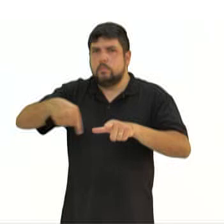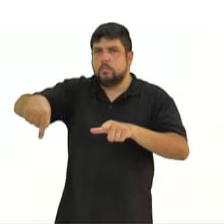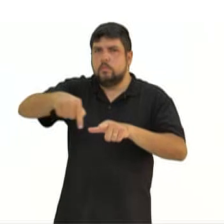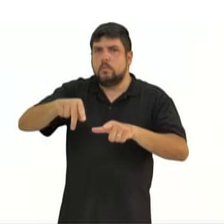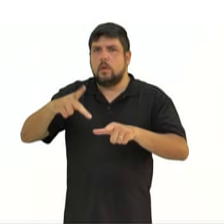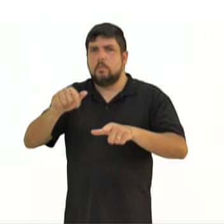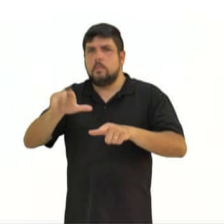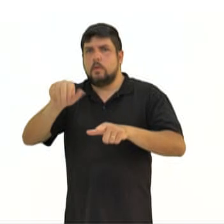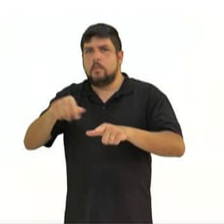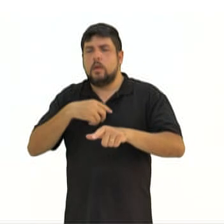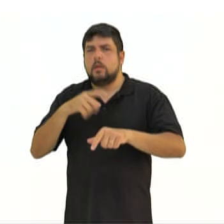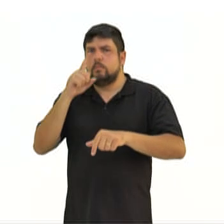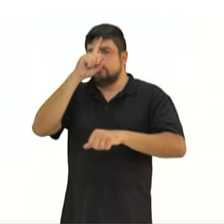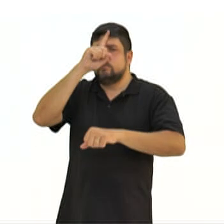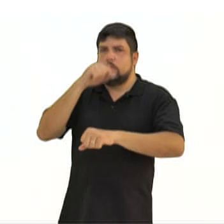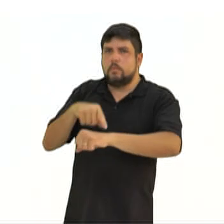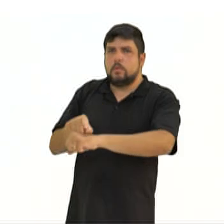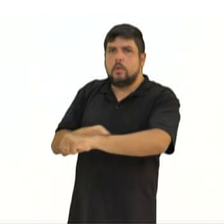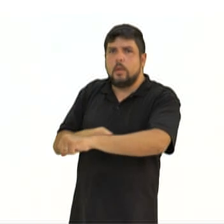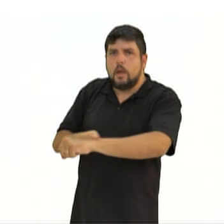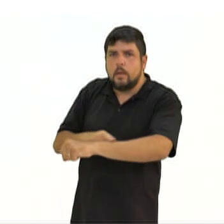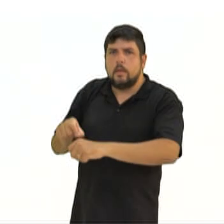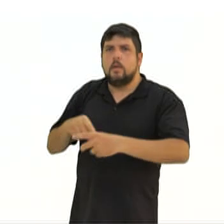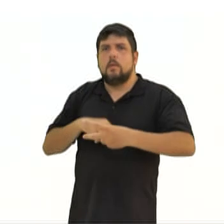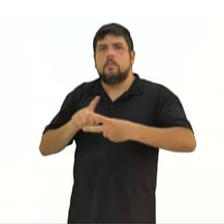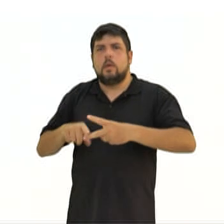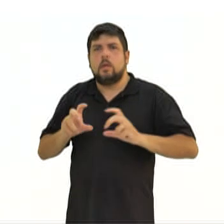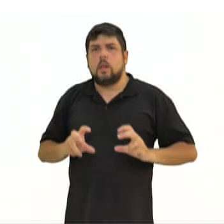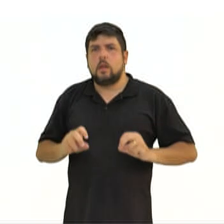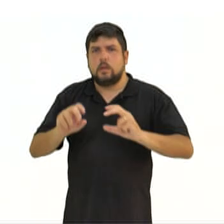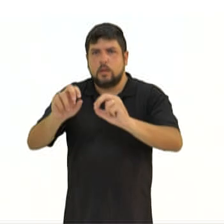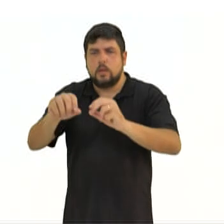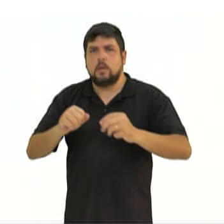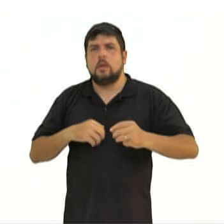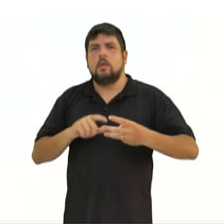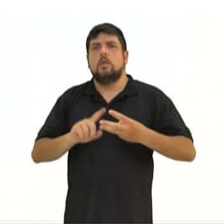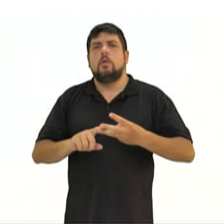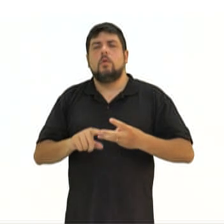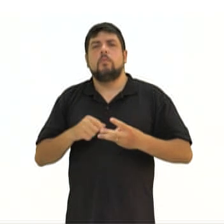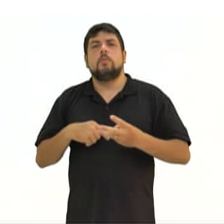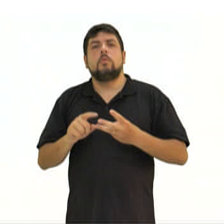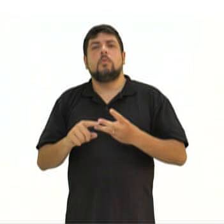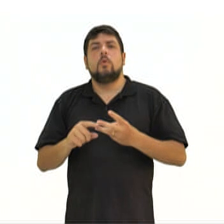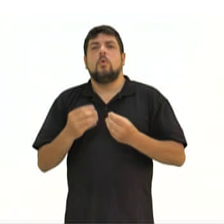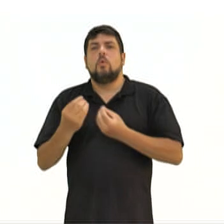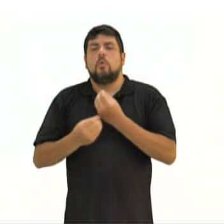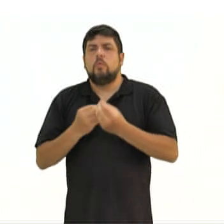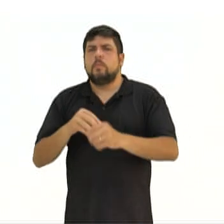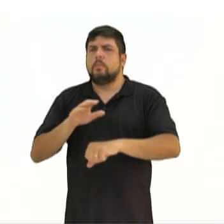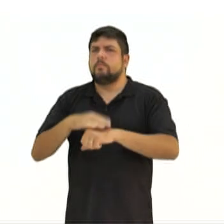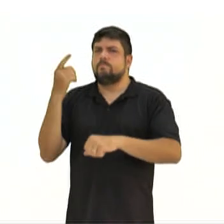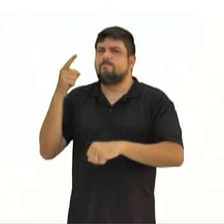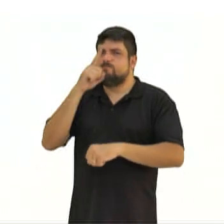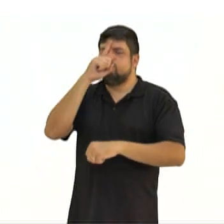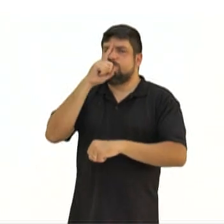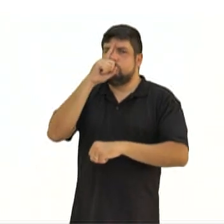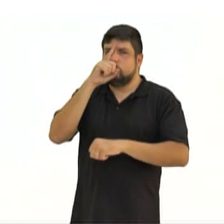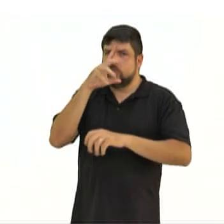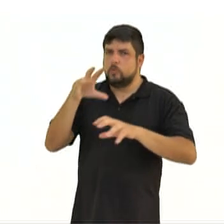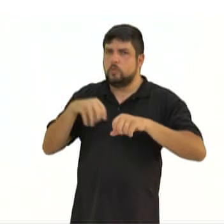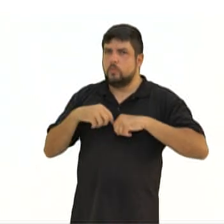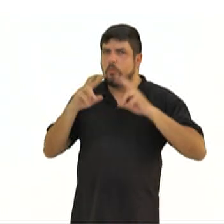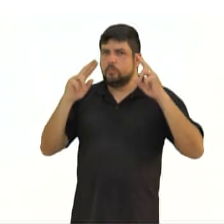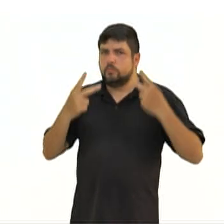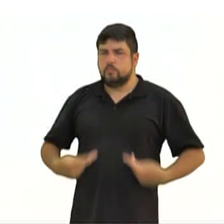à pele, pulmão, câncer linfático, conhecido como um dos agentes cancerígenos mais perigosos aí para os seres